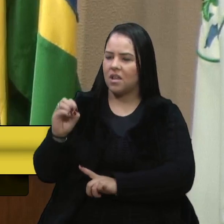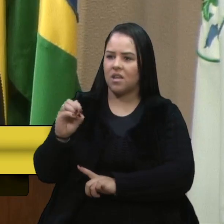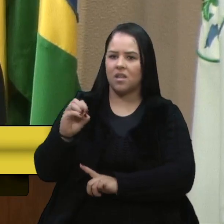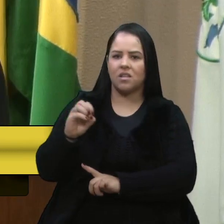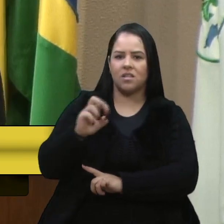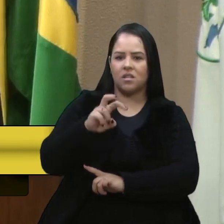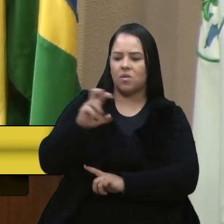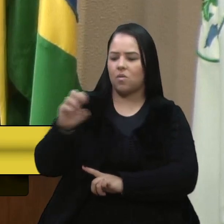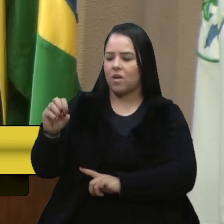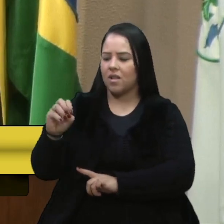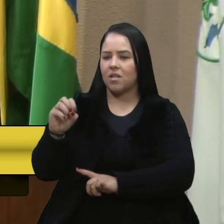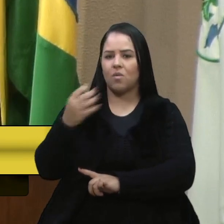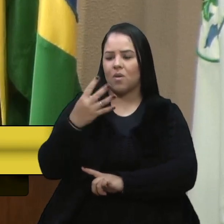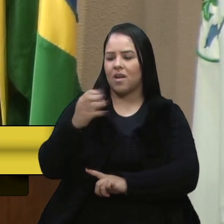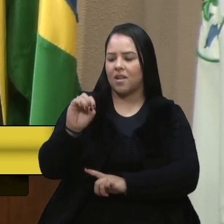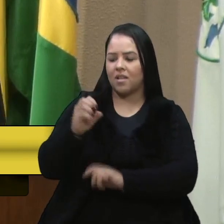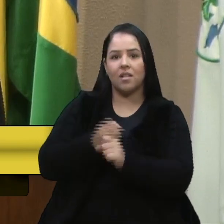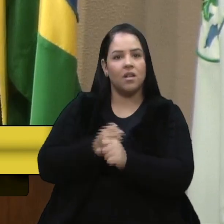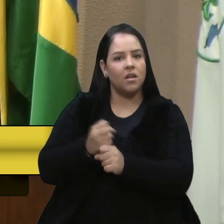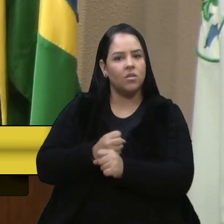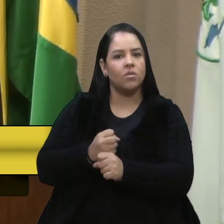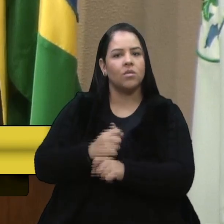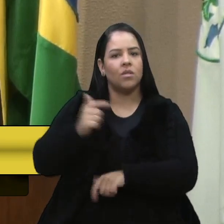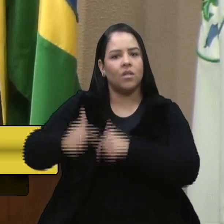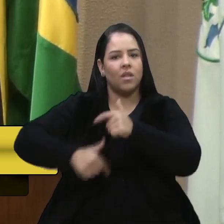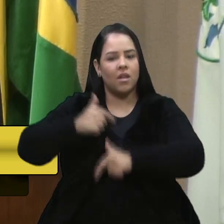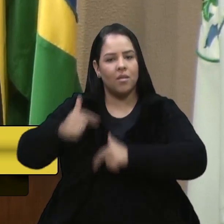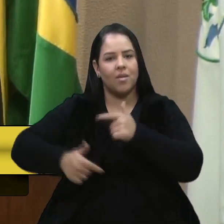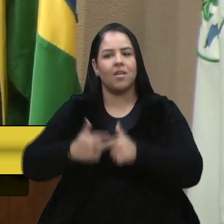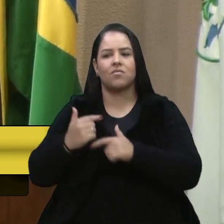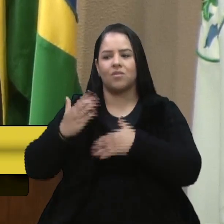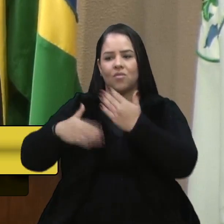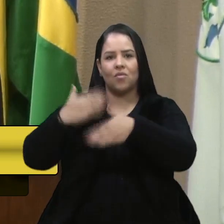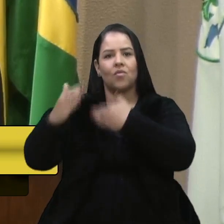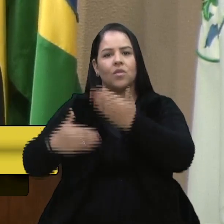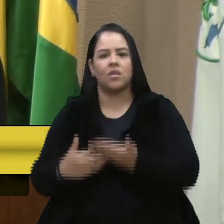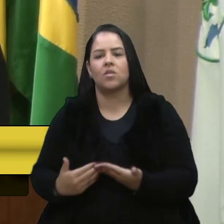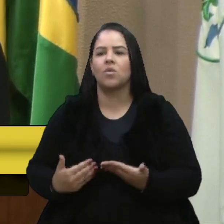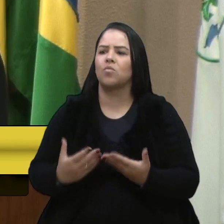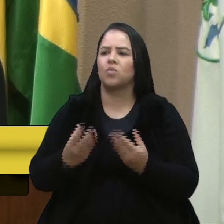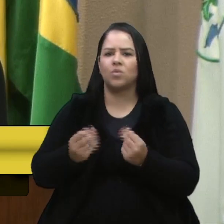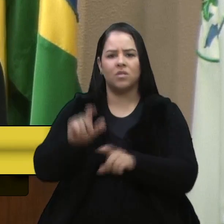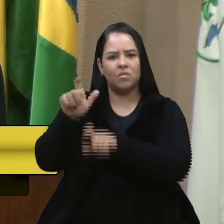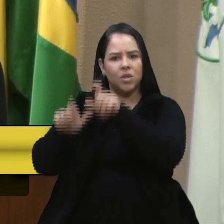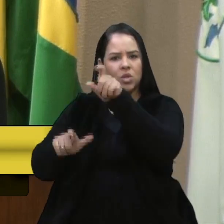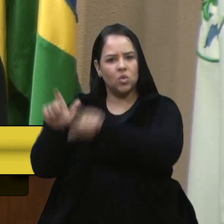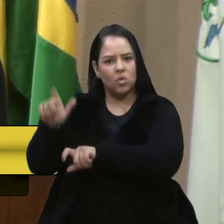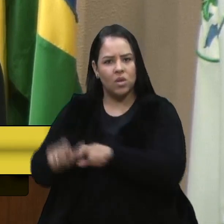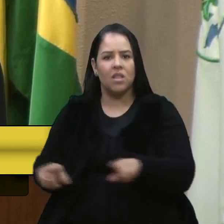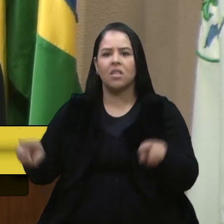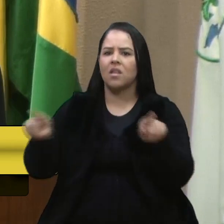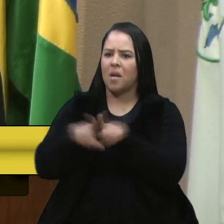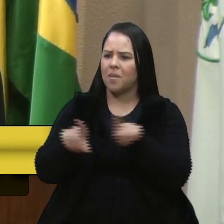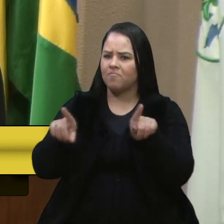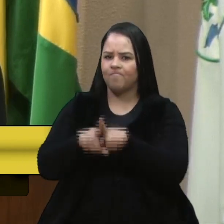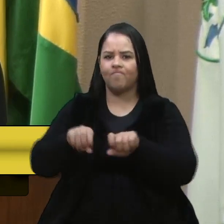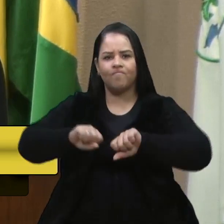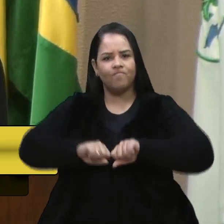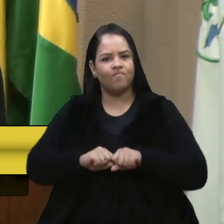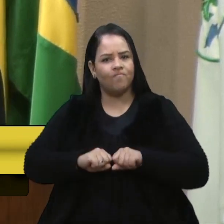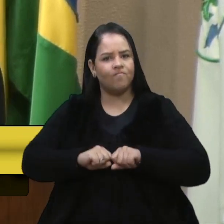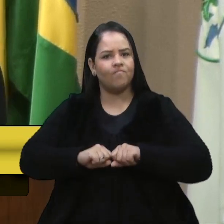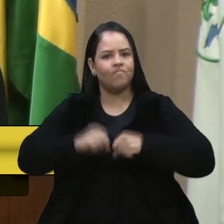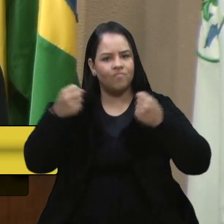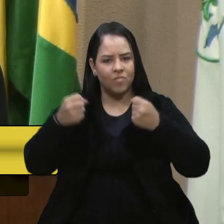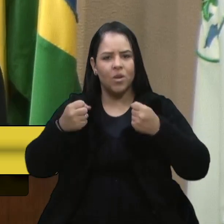40 anos, um trabalho desenvolvido também a várias mãos, também com muito esforço, com